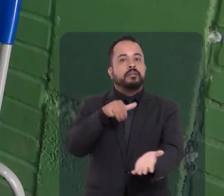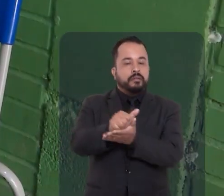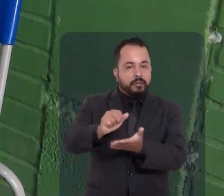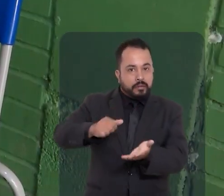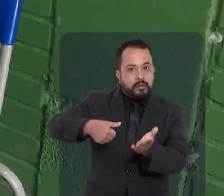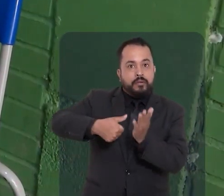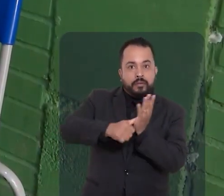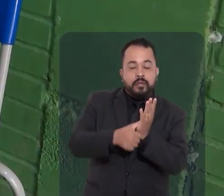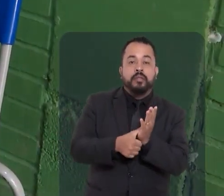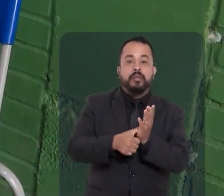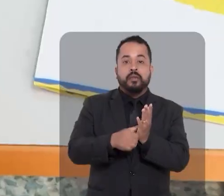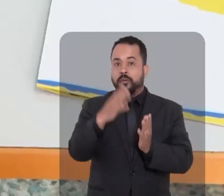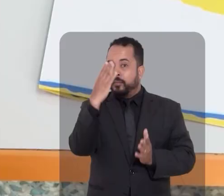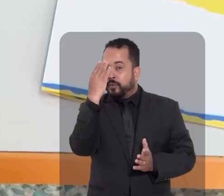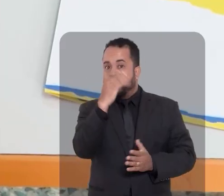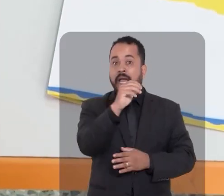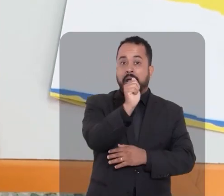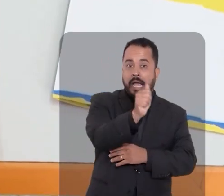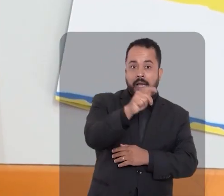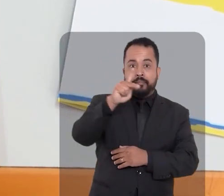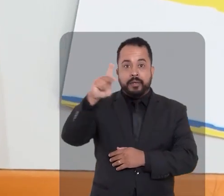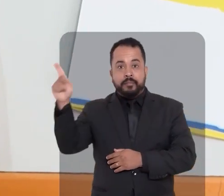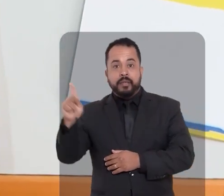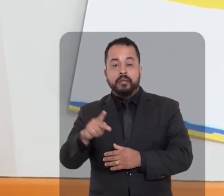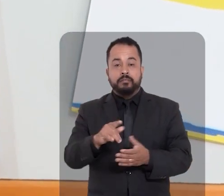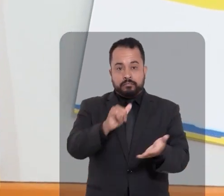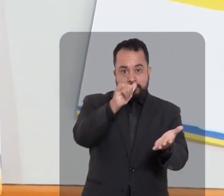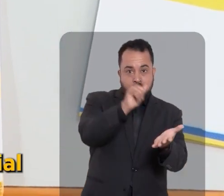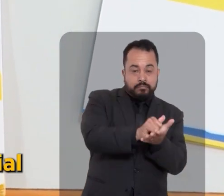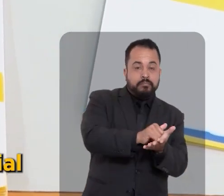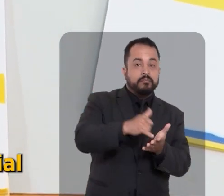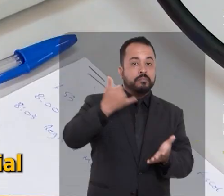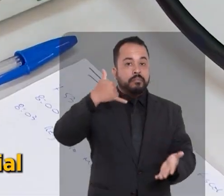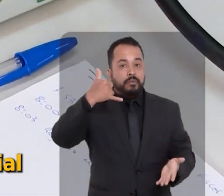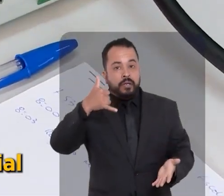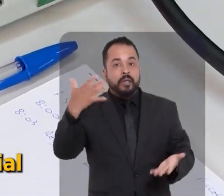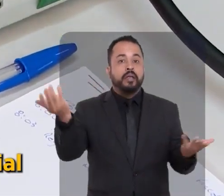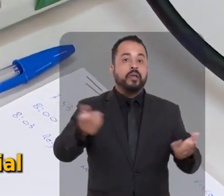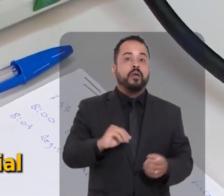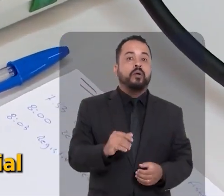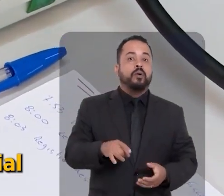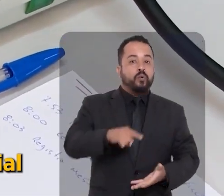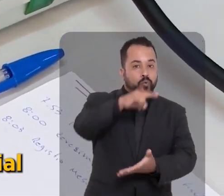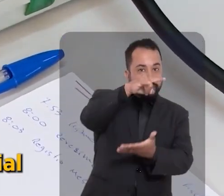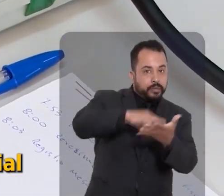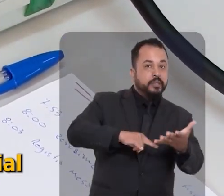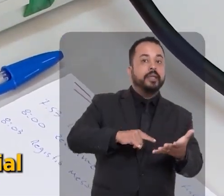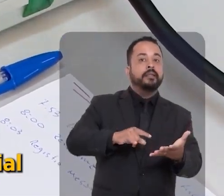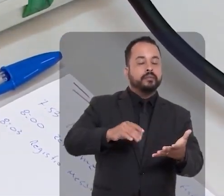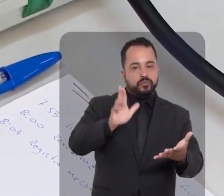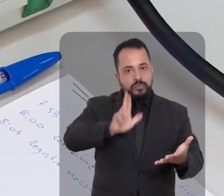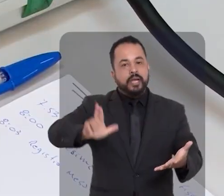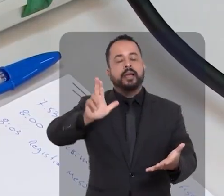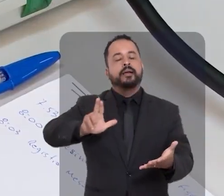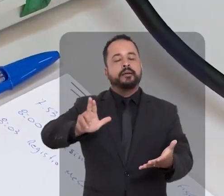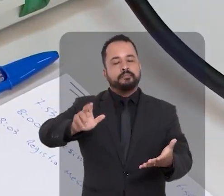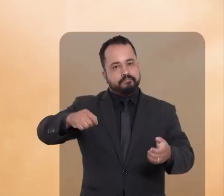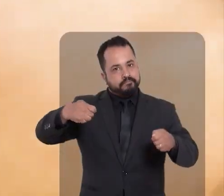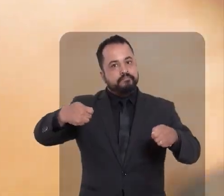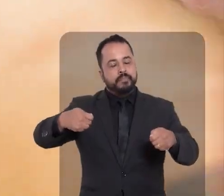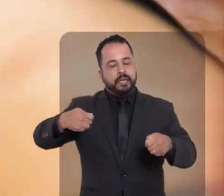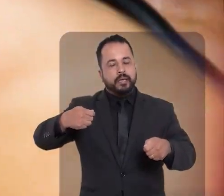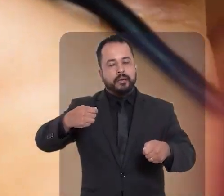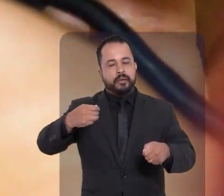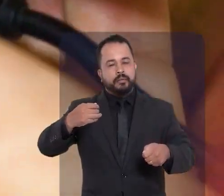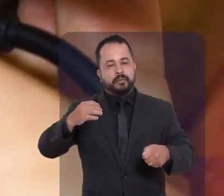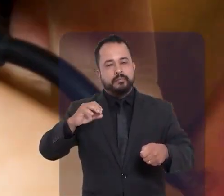Com a biometria registrada, sua foto aparece no e-título e você pode usar como documento oficial na hora do voto.